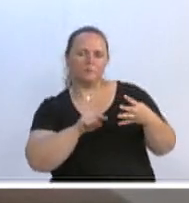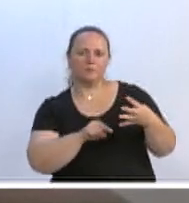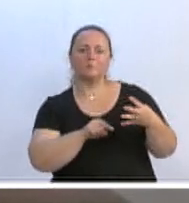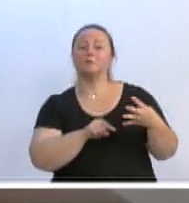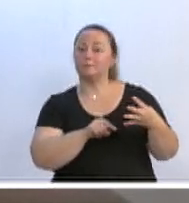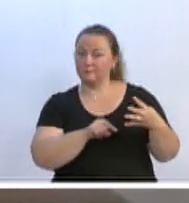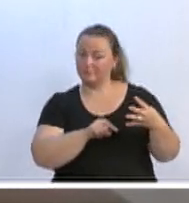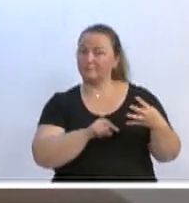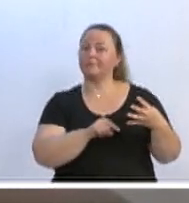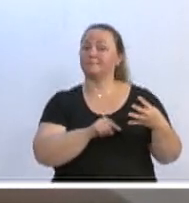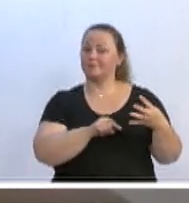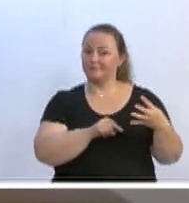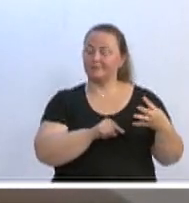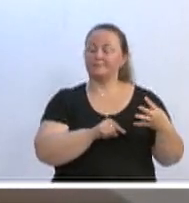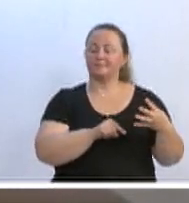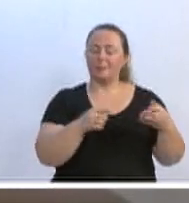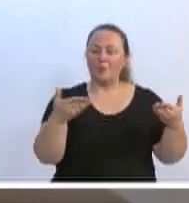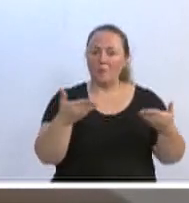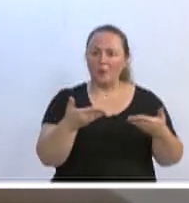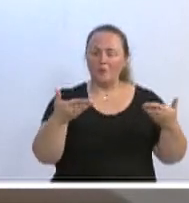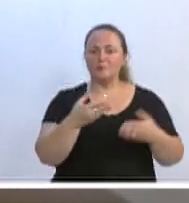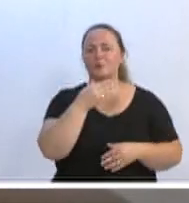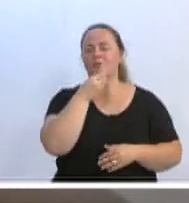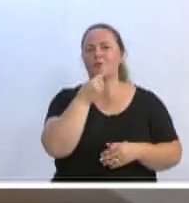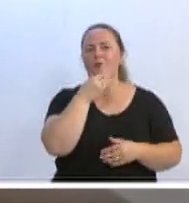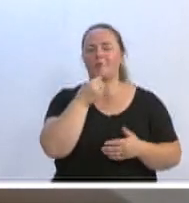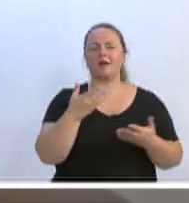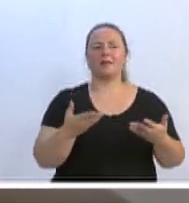que o homem, ele está